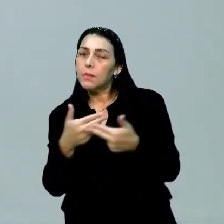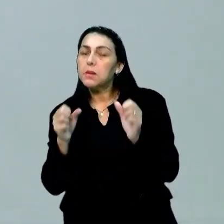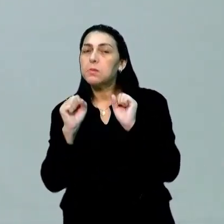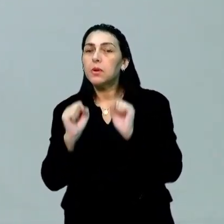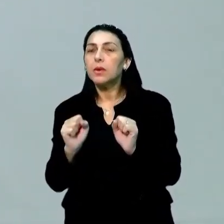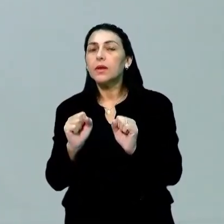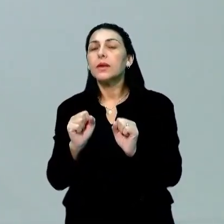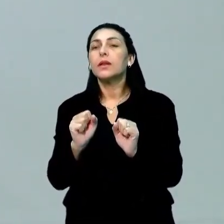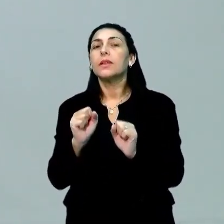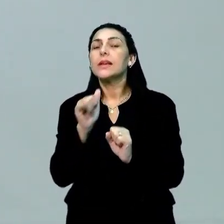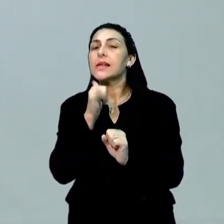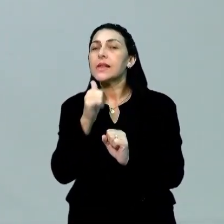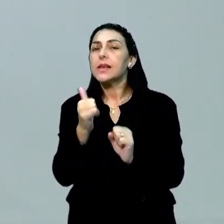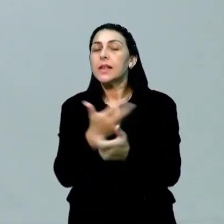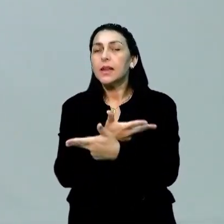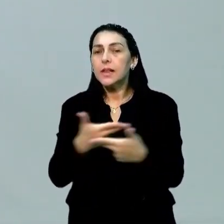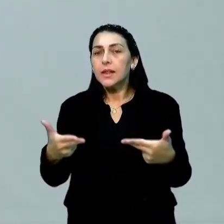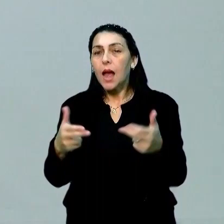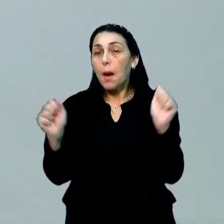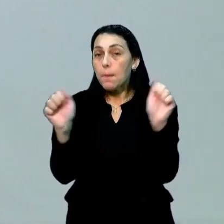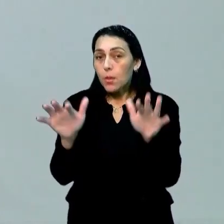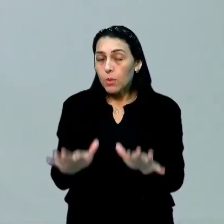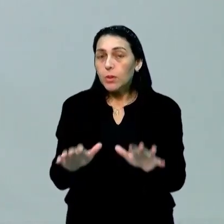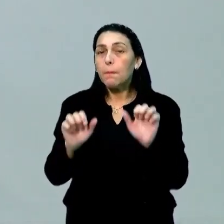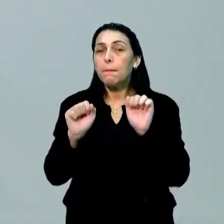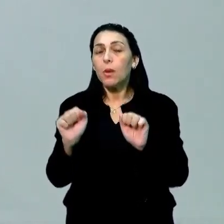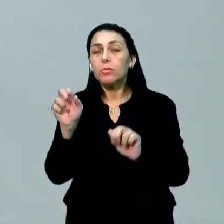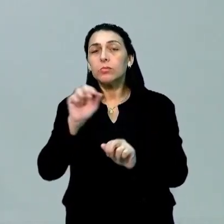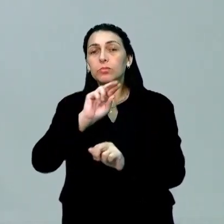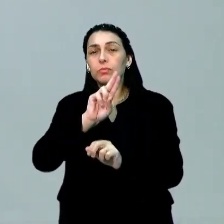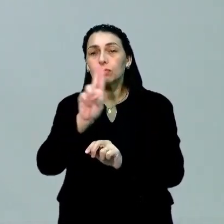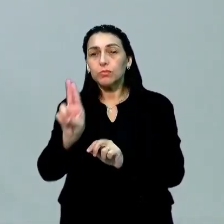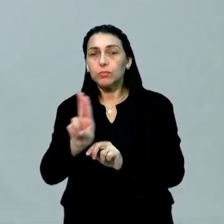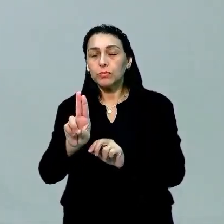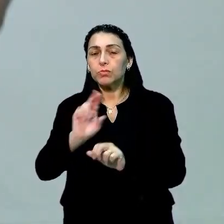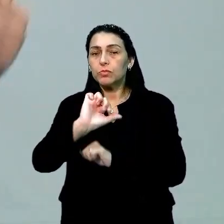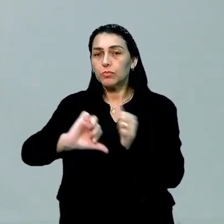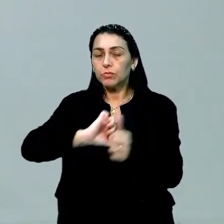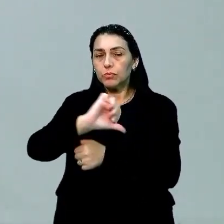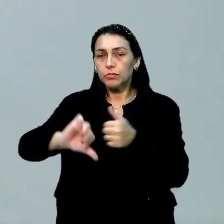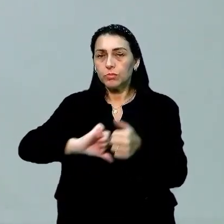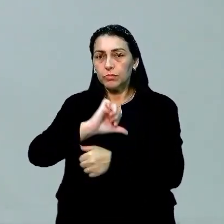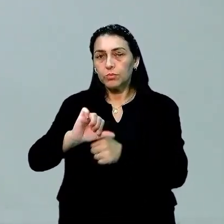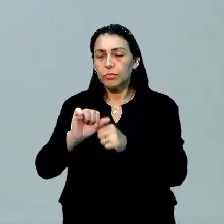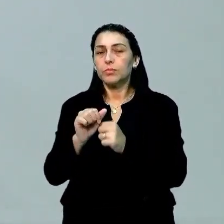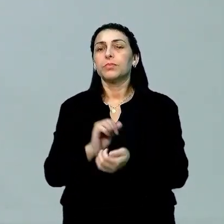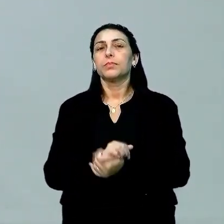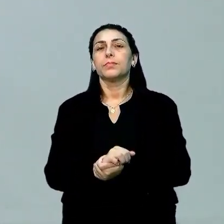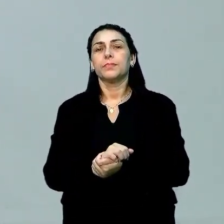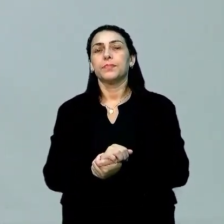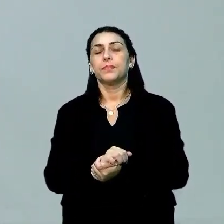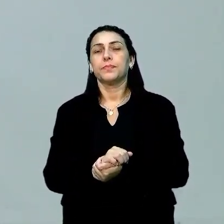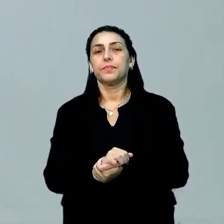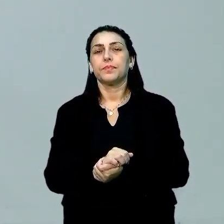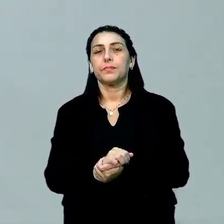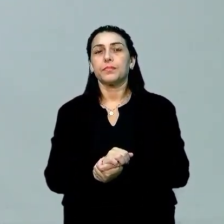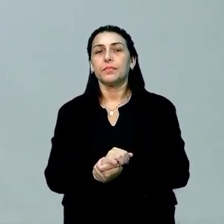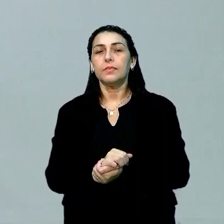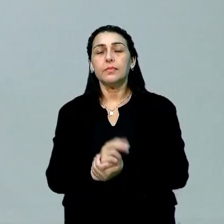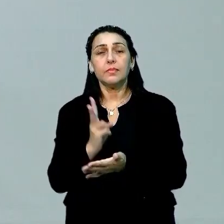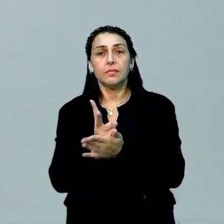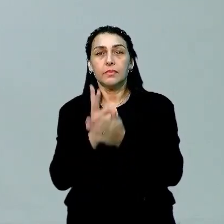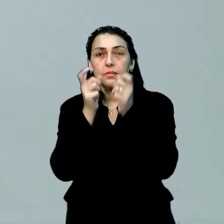até trocar os nomes. A promoção tal. Ah, tá tendo promoção em tal canto. E isso, nós temos que